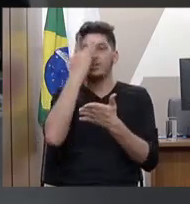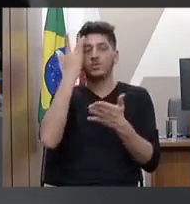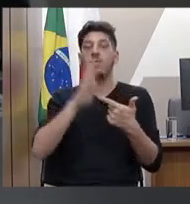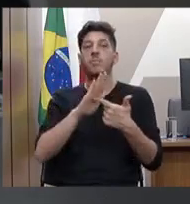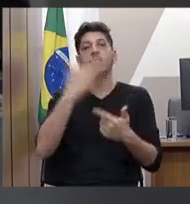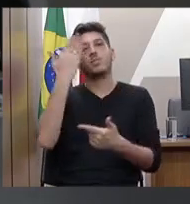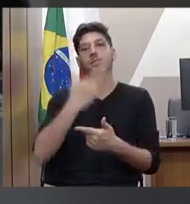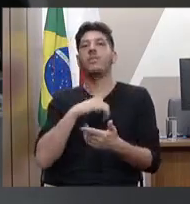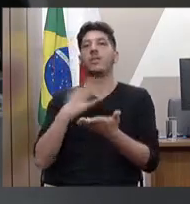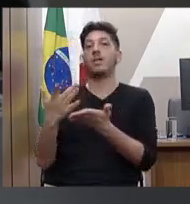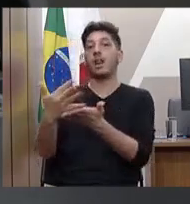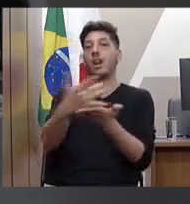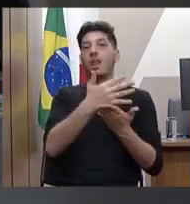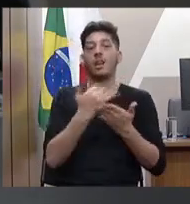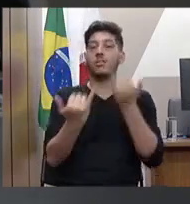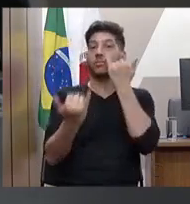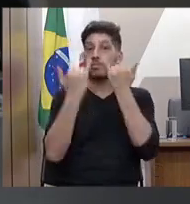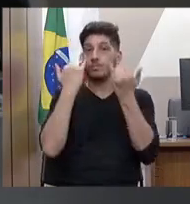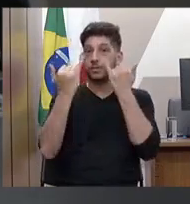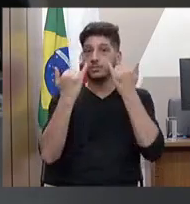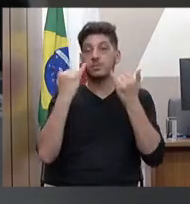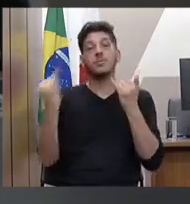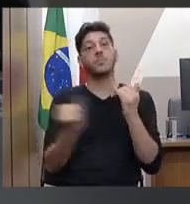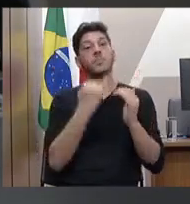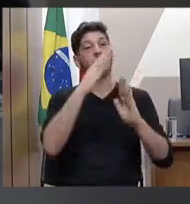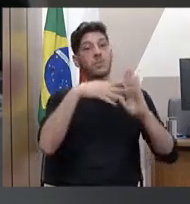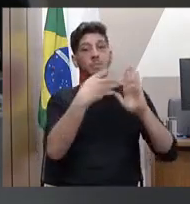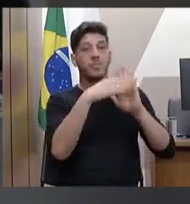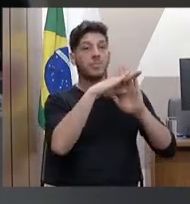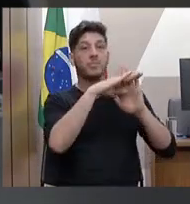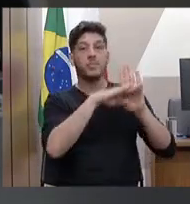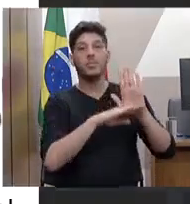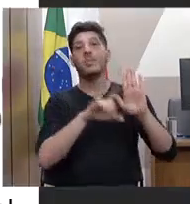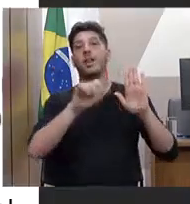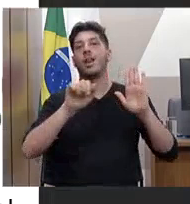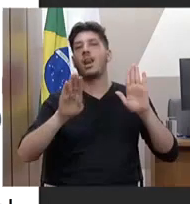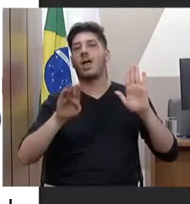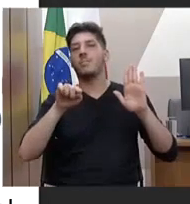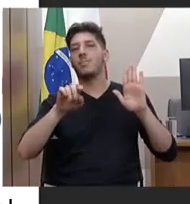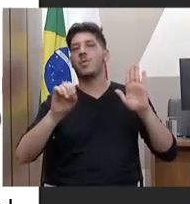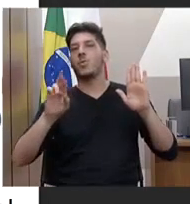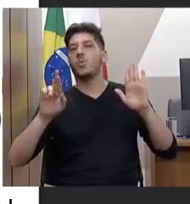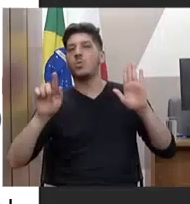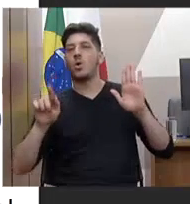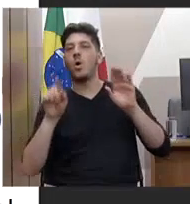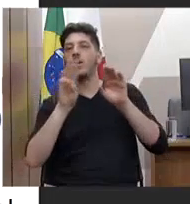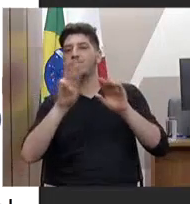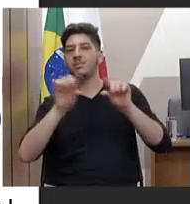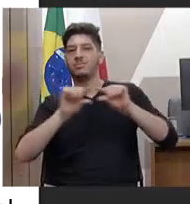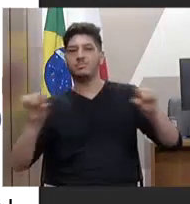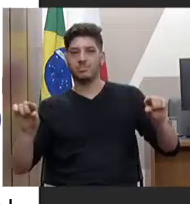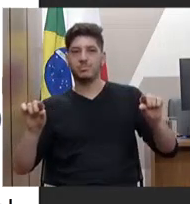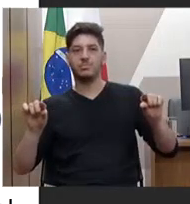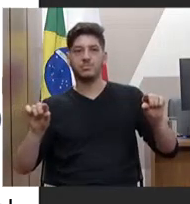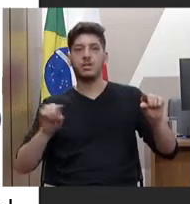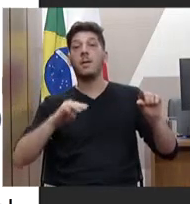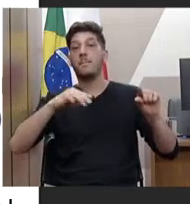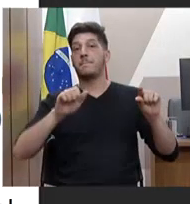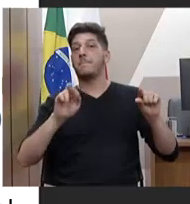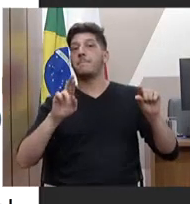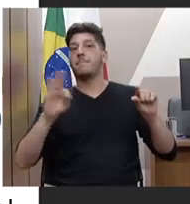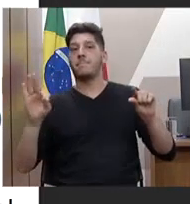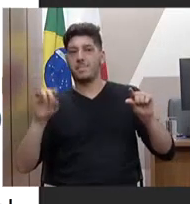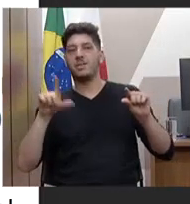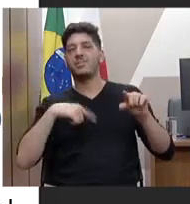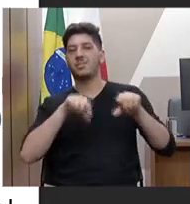se os senhores também é divulgar o Smart Lab é Ponto Org que é uma iniciativa do mpt com a organização internacional do trabalho